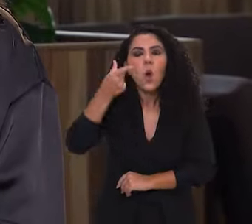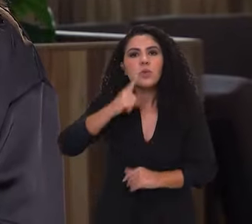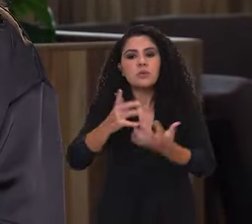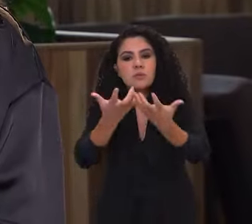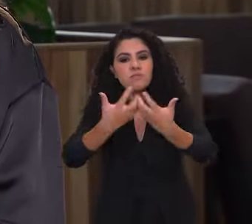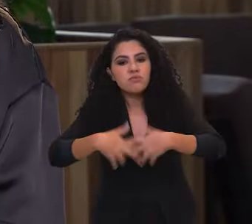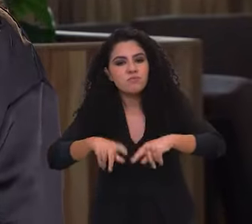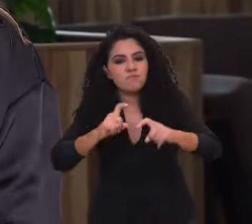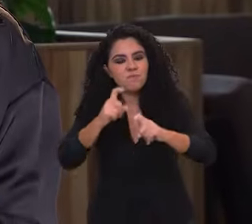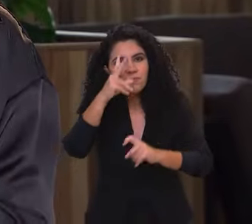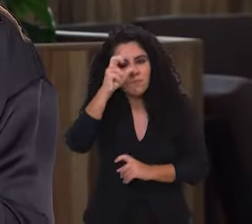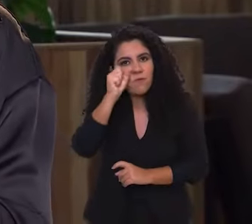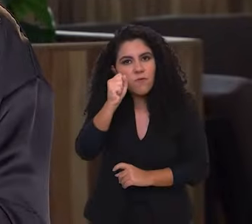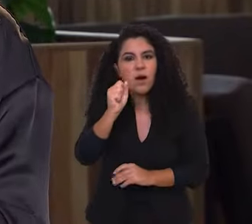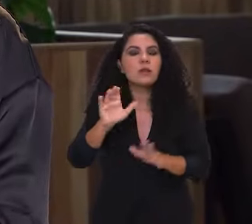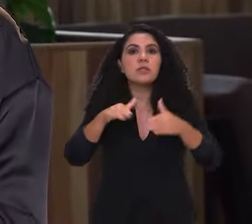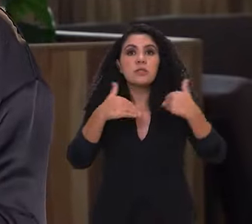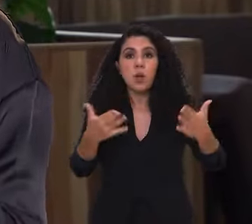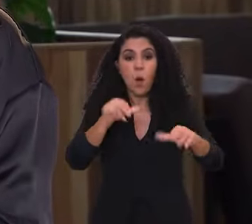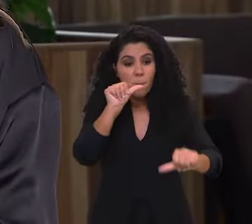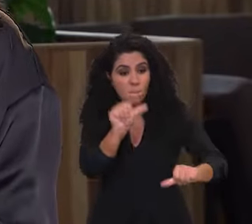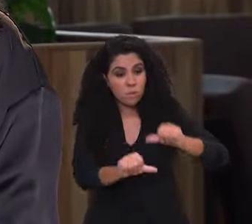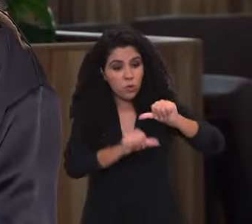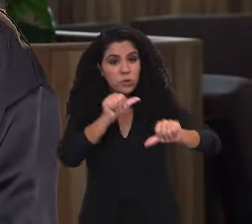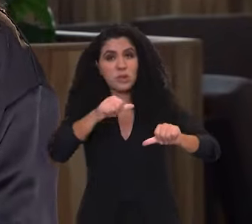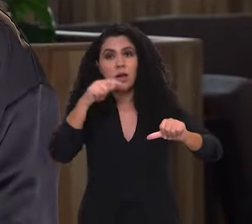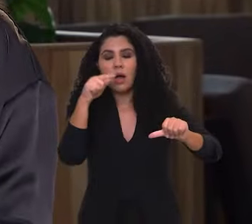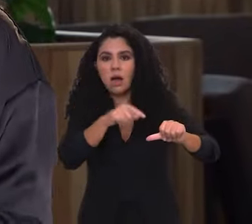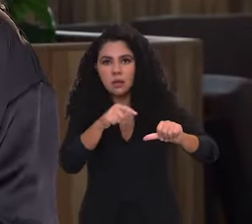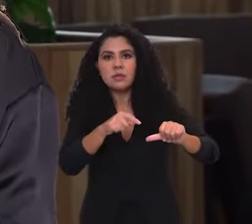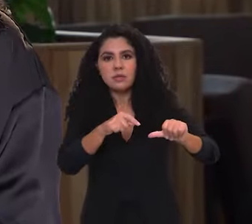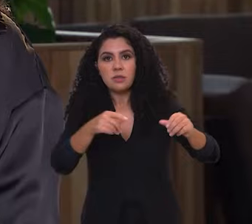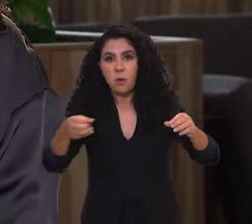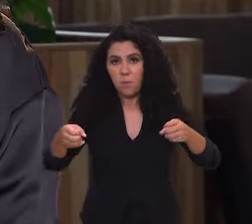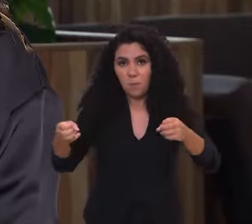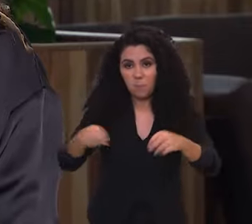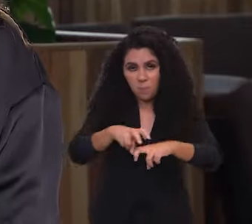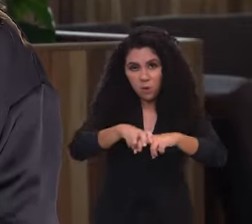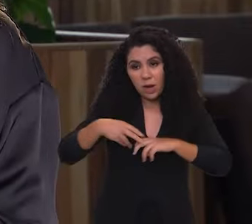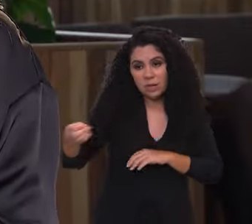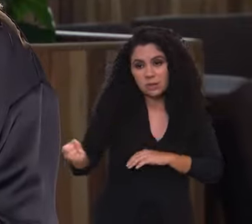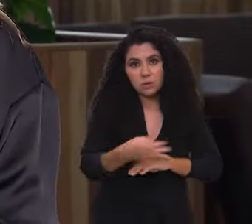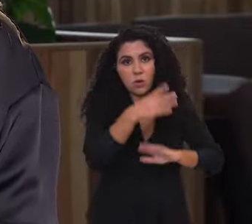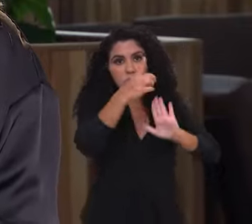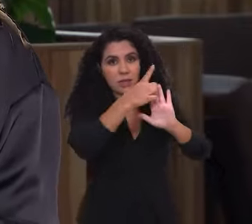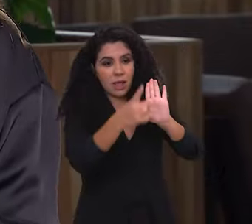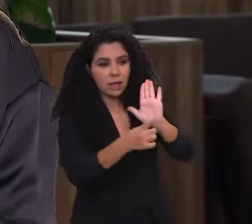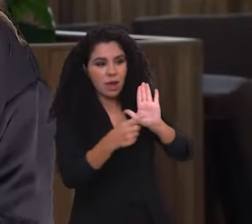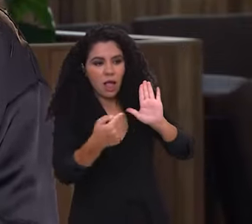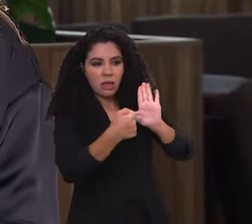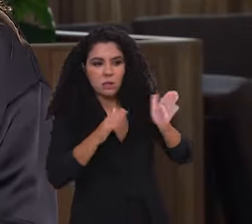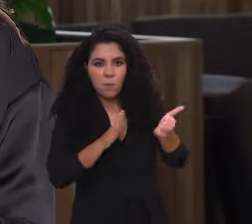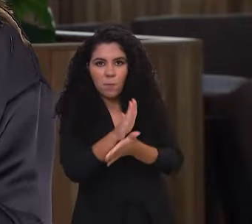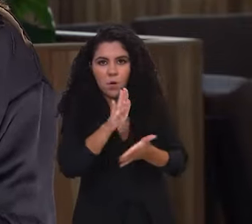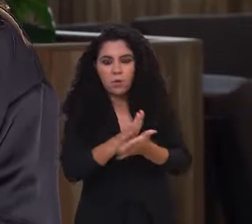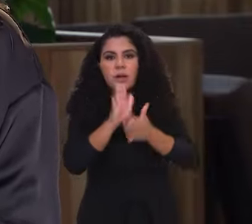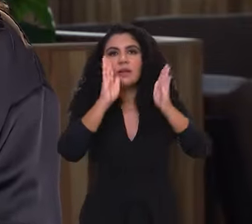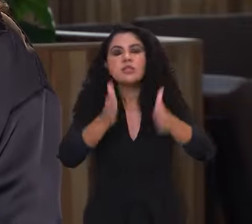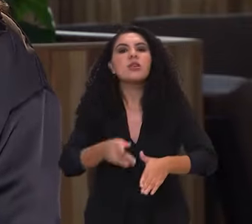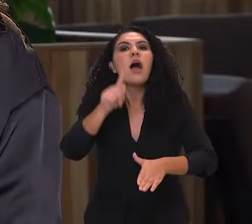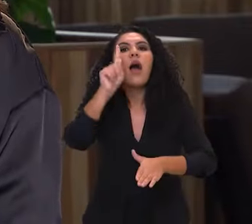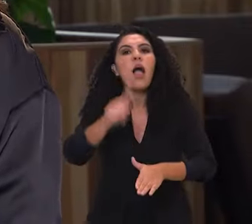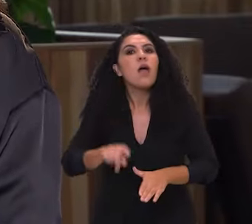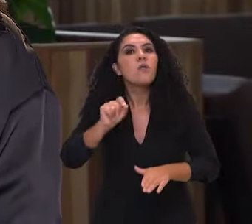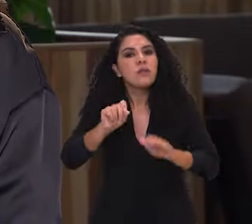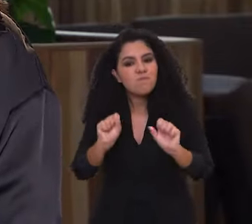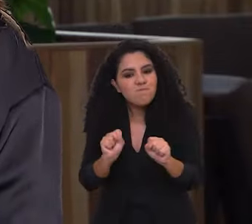uma governança fortalecida. Então, uma grande mudança em relação a esse novo decreto, né, que foi publicado, é o